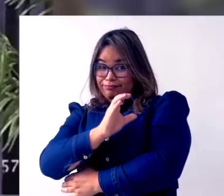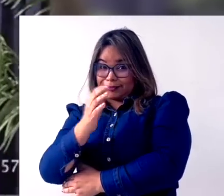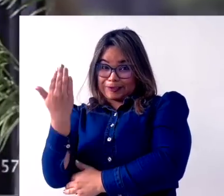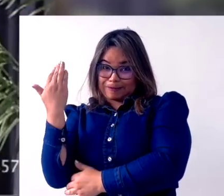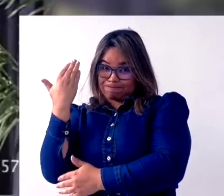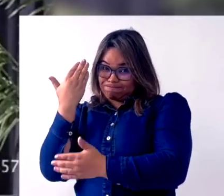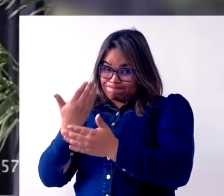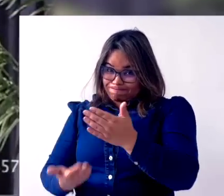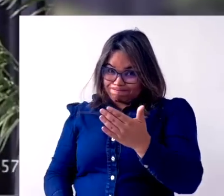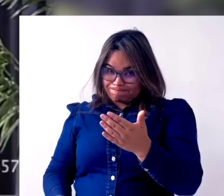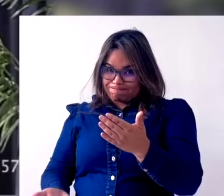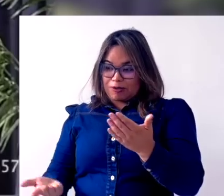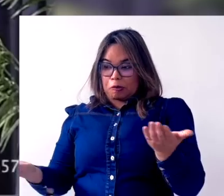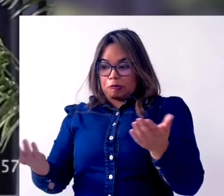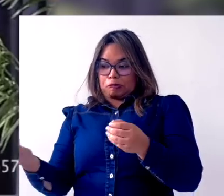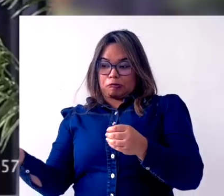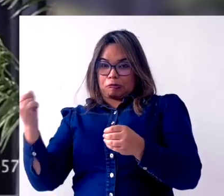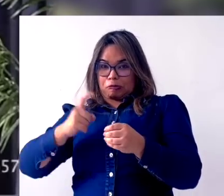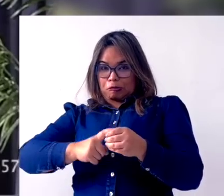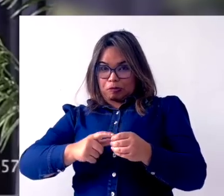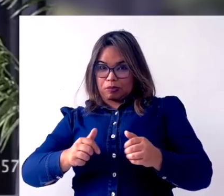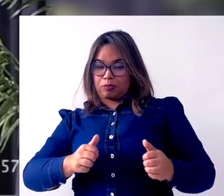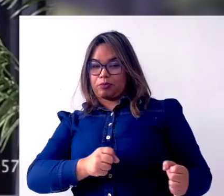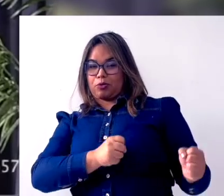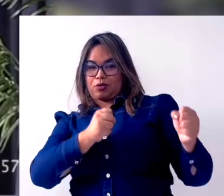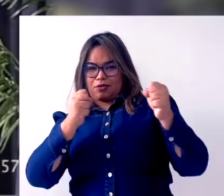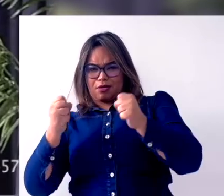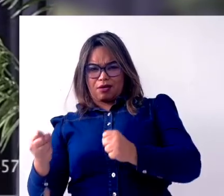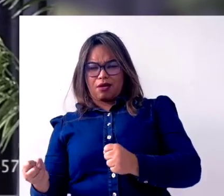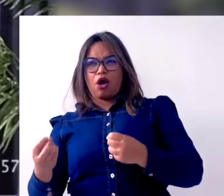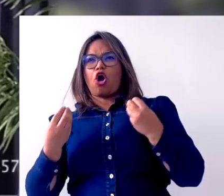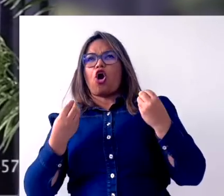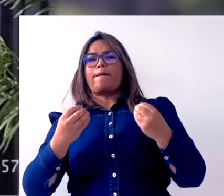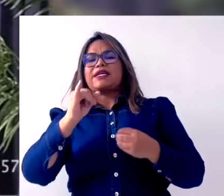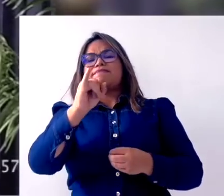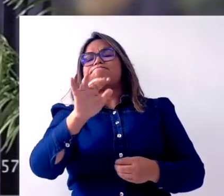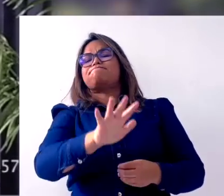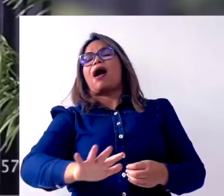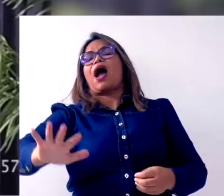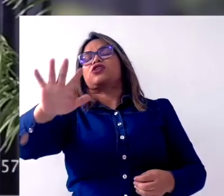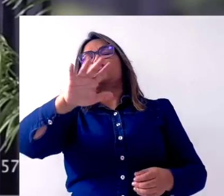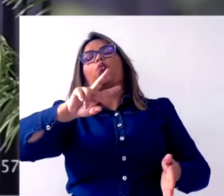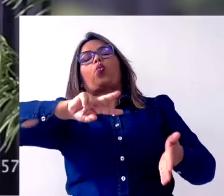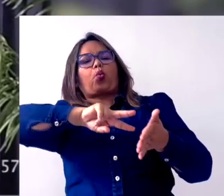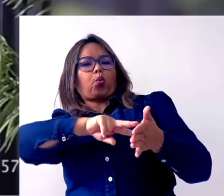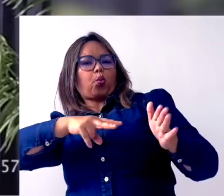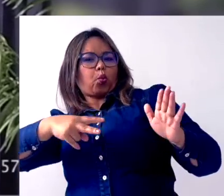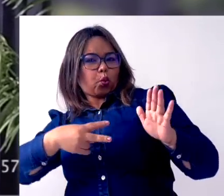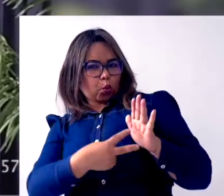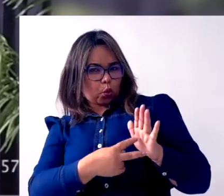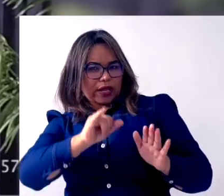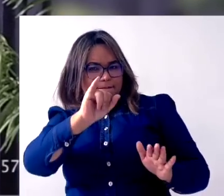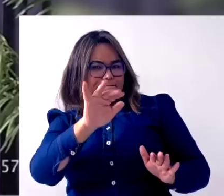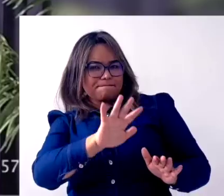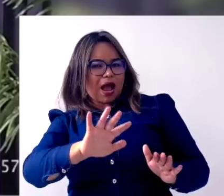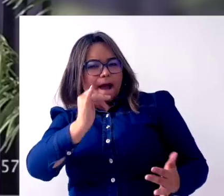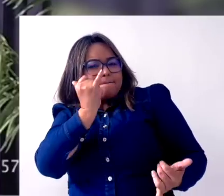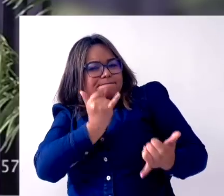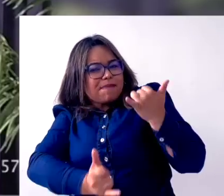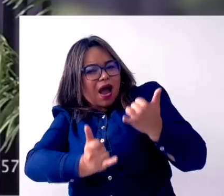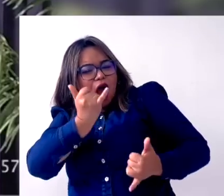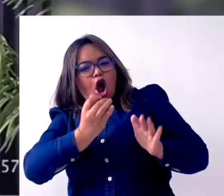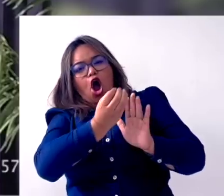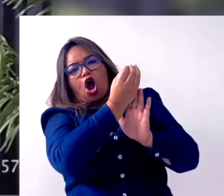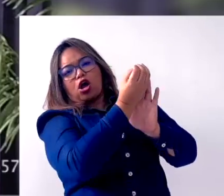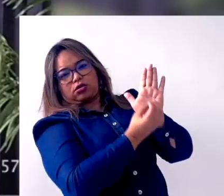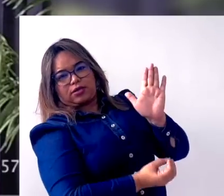viveu. Como é que você faz uma imagem para algo? O que é uma imagem? Uma imagem é algo que se parece com o original, não é verdade? Se eu olho